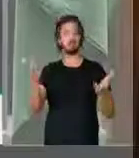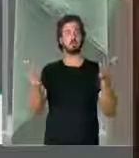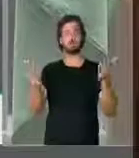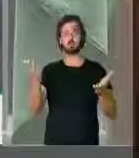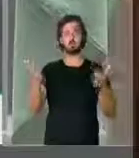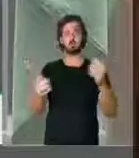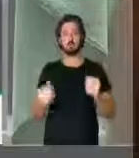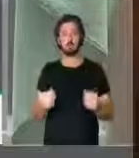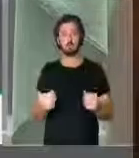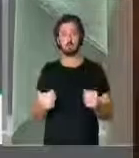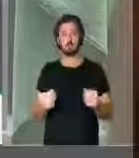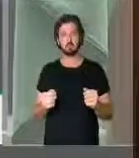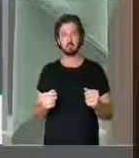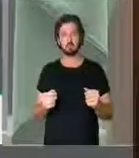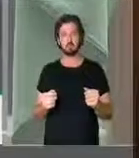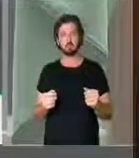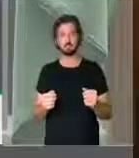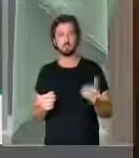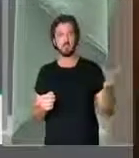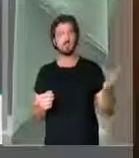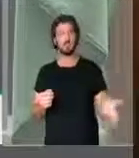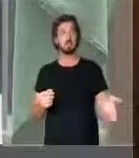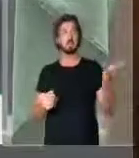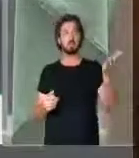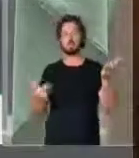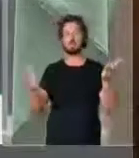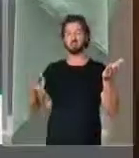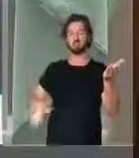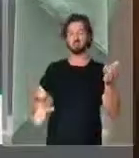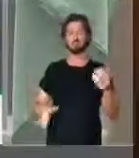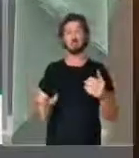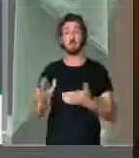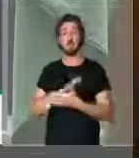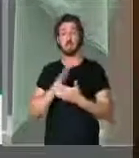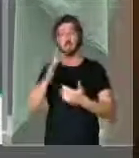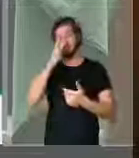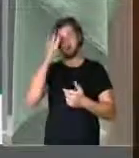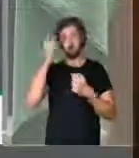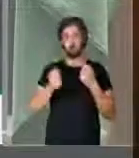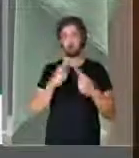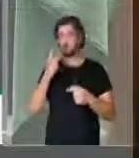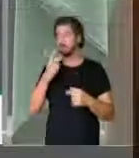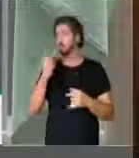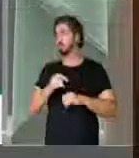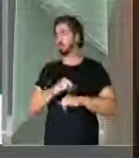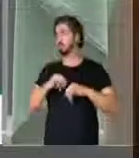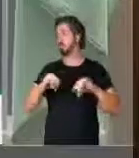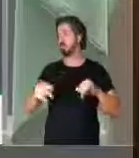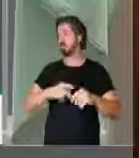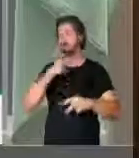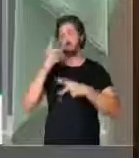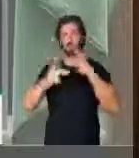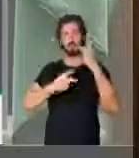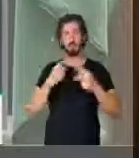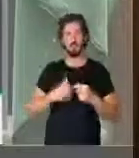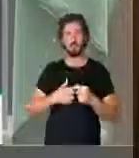2 medidas. Como muitos que vêm a essa tribuna e dizem, e propalam, e